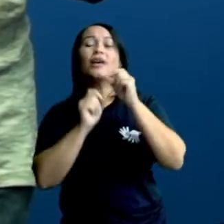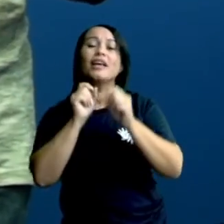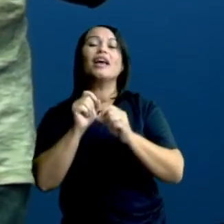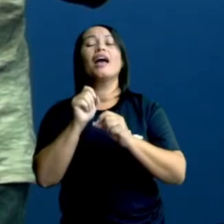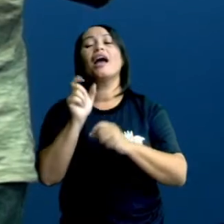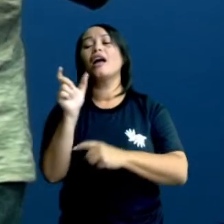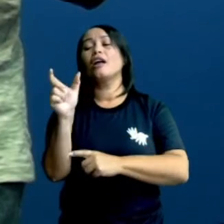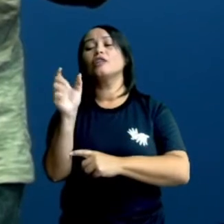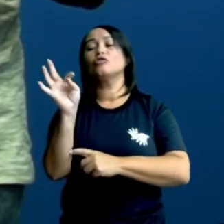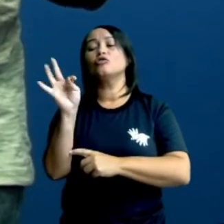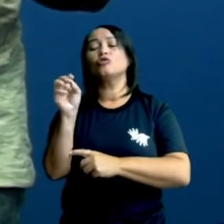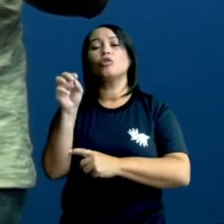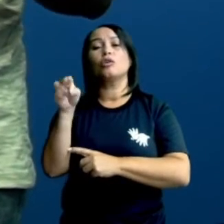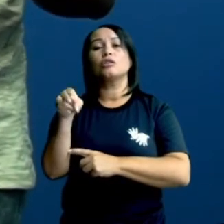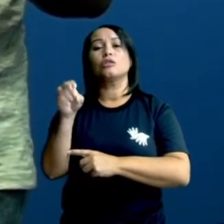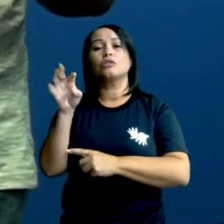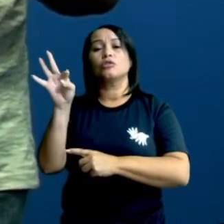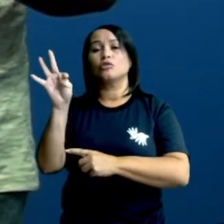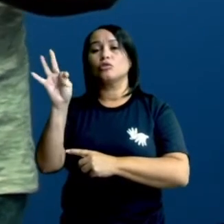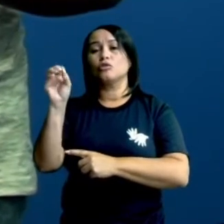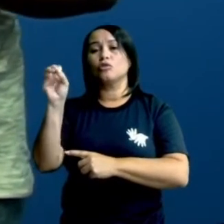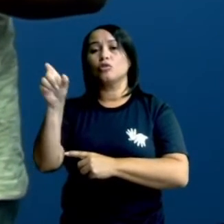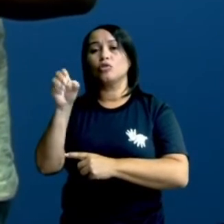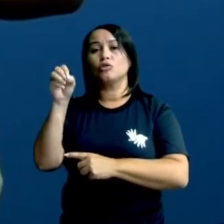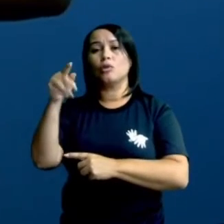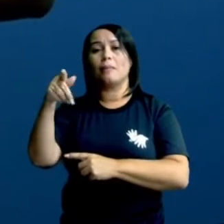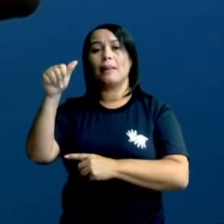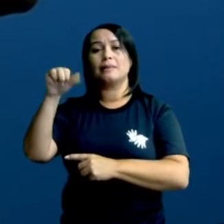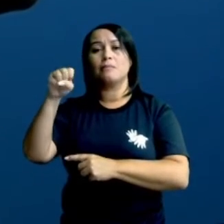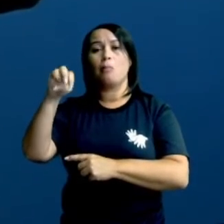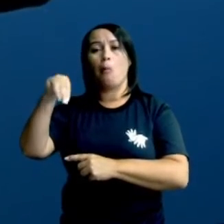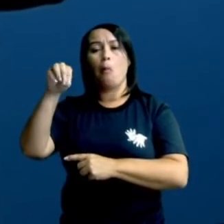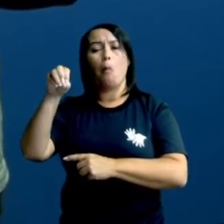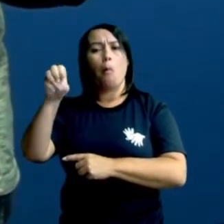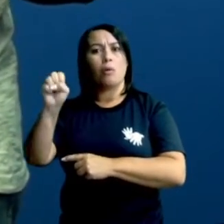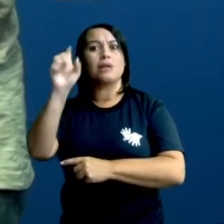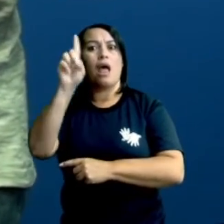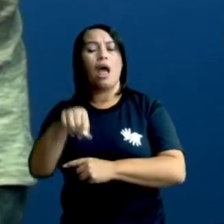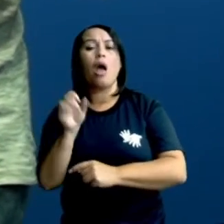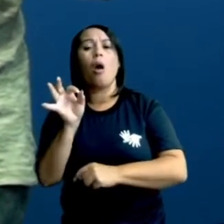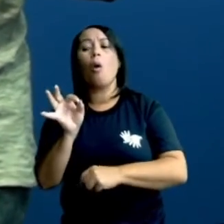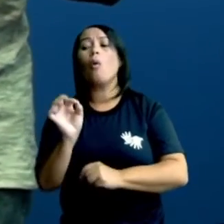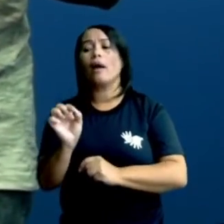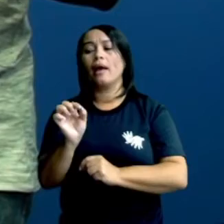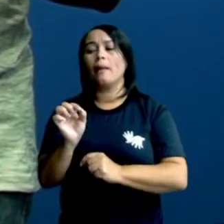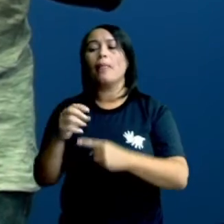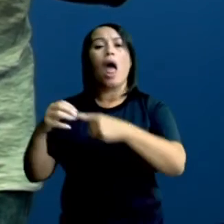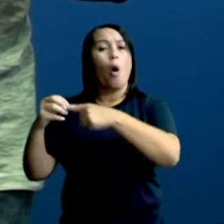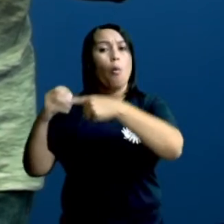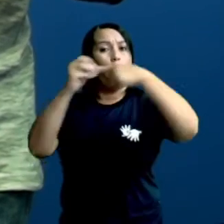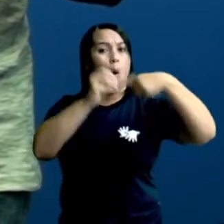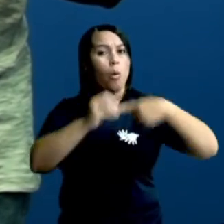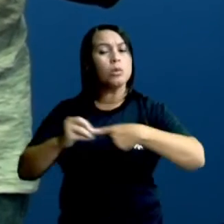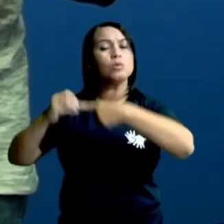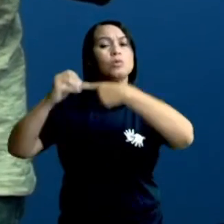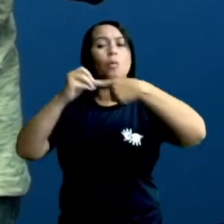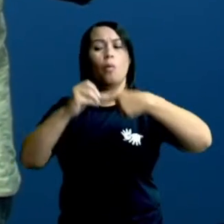é provocada pelo Toxoplasma gondii, um protozoário que apresenta uma